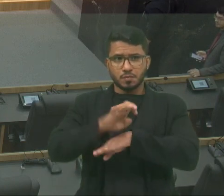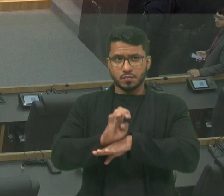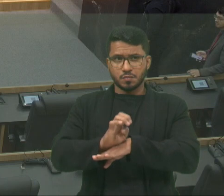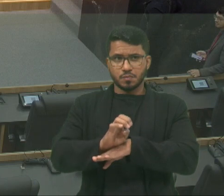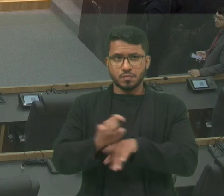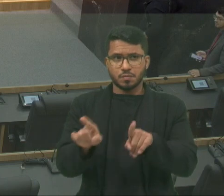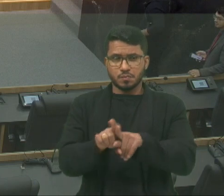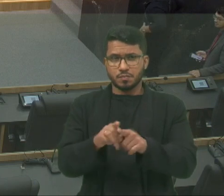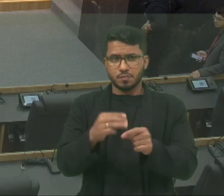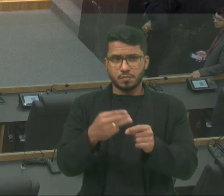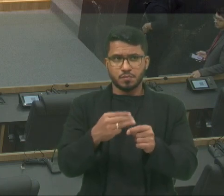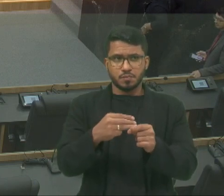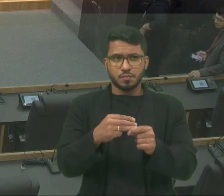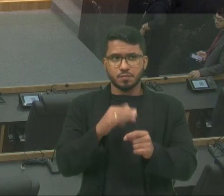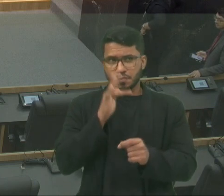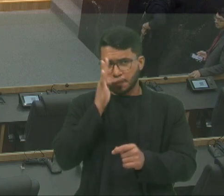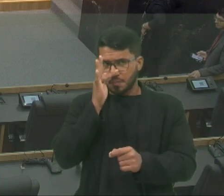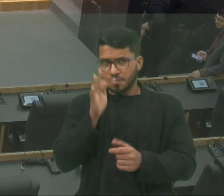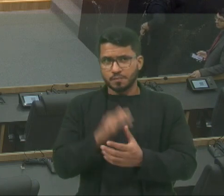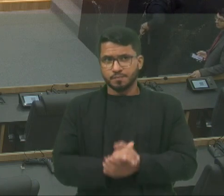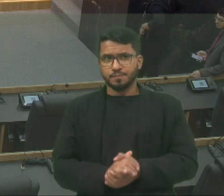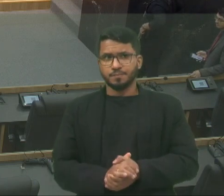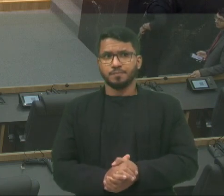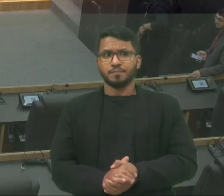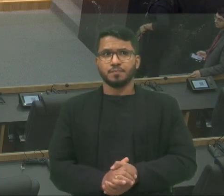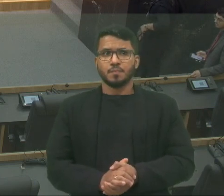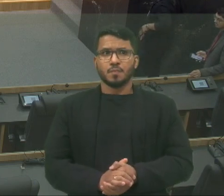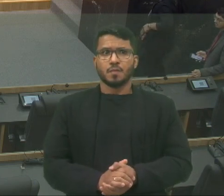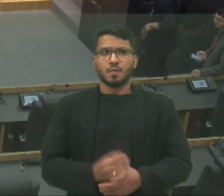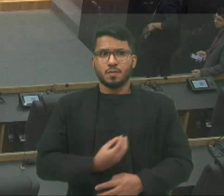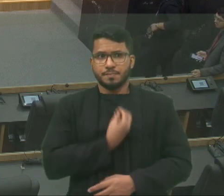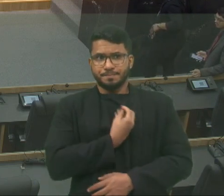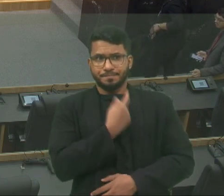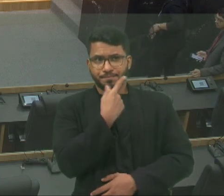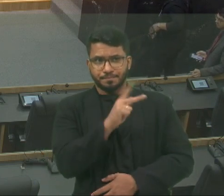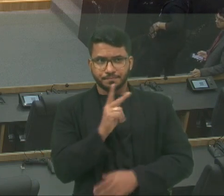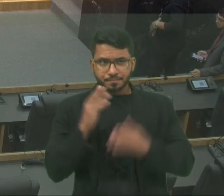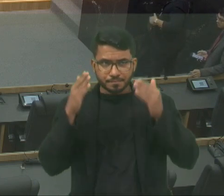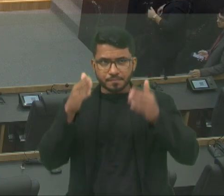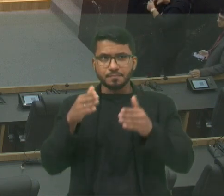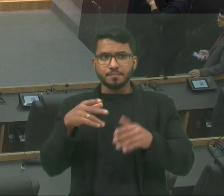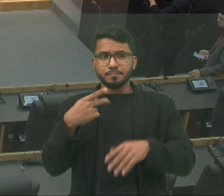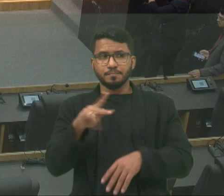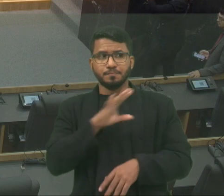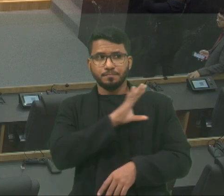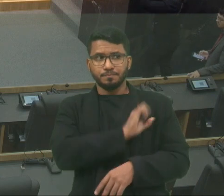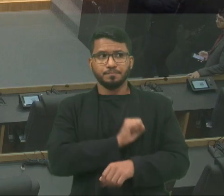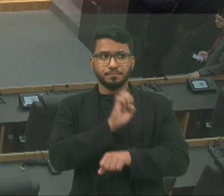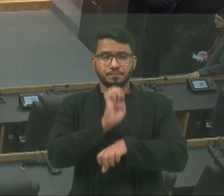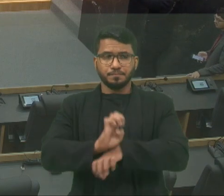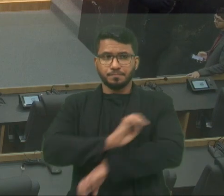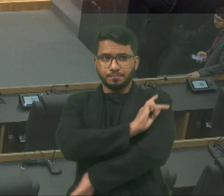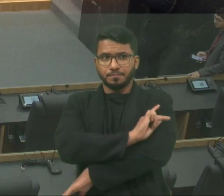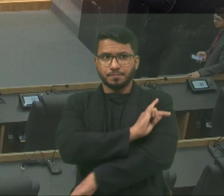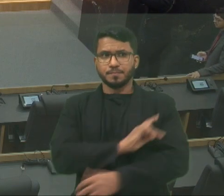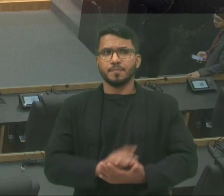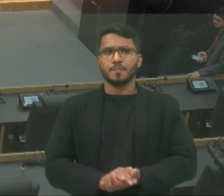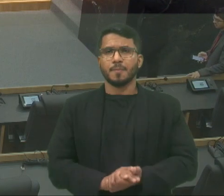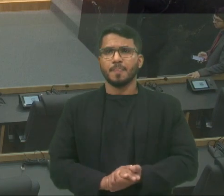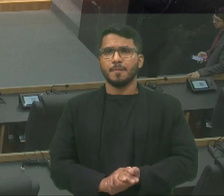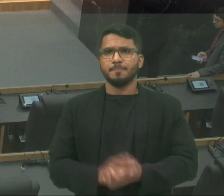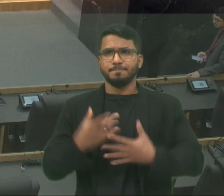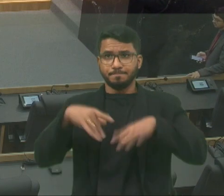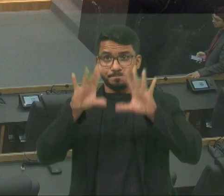do município de Floriano. A sua dedicação é movida por sua paixão pelo Estado do Piauí e, em